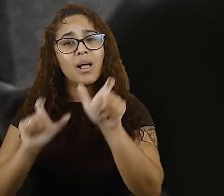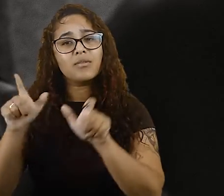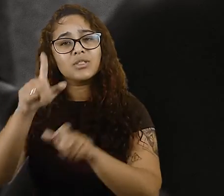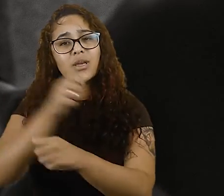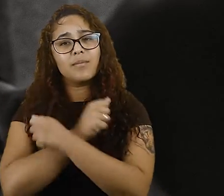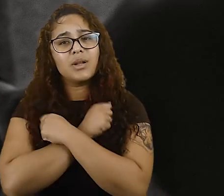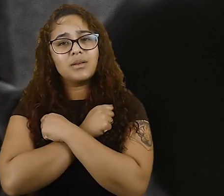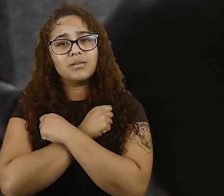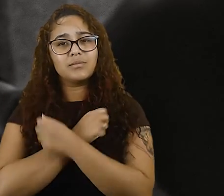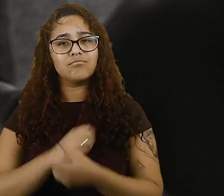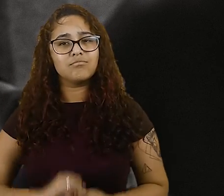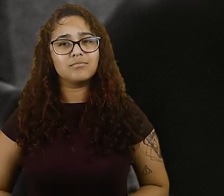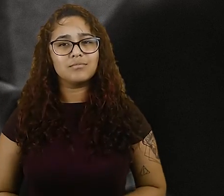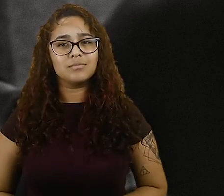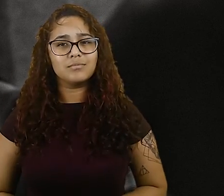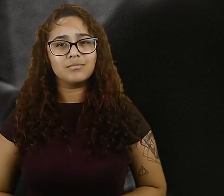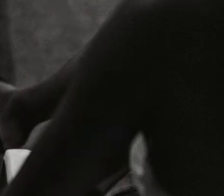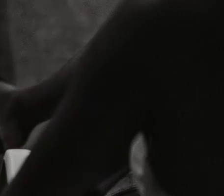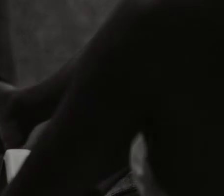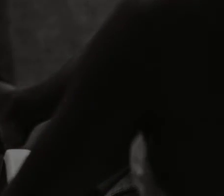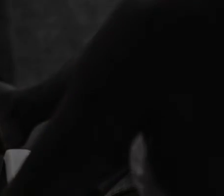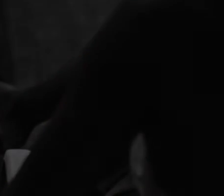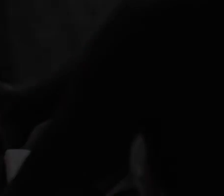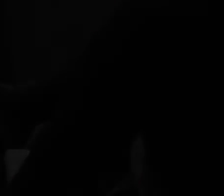De quem são as palavras que te abraçam?